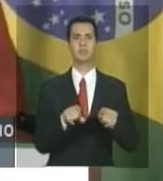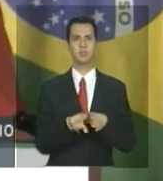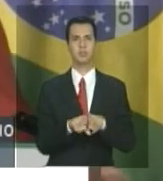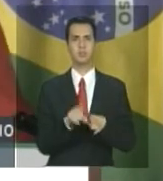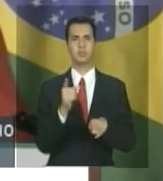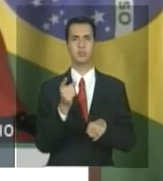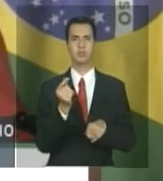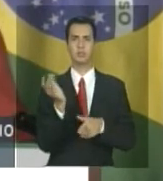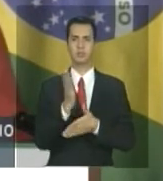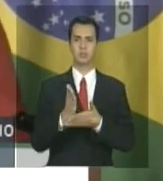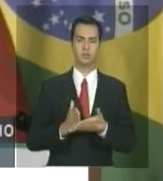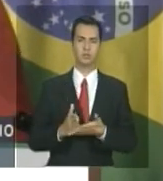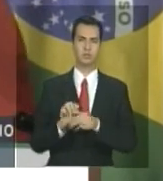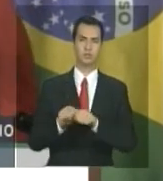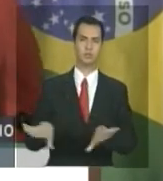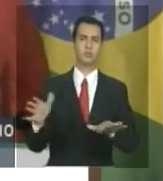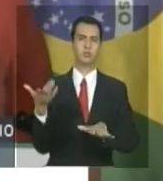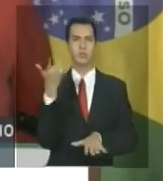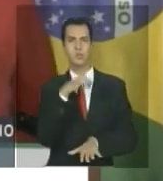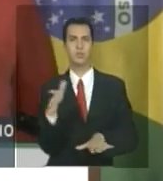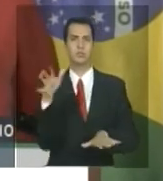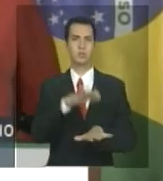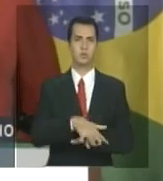fazer inclusão social.